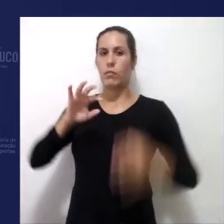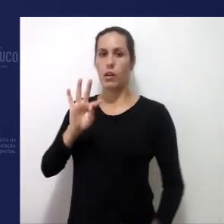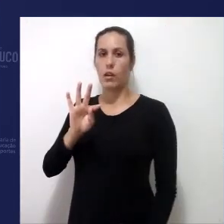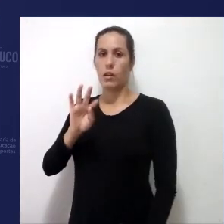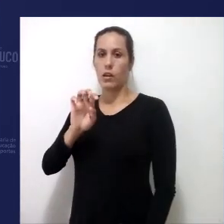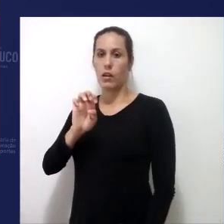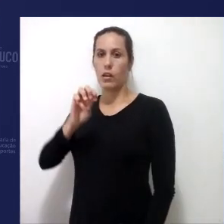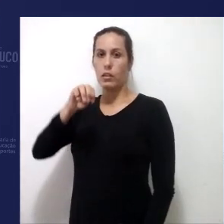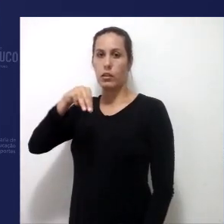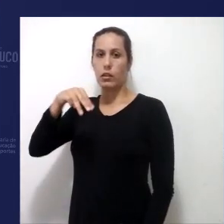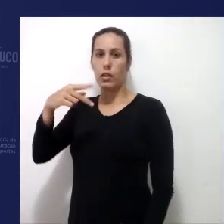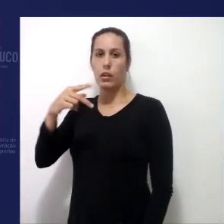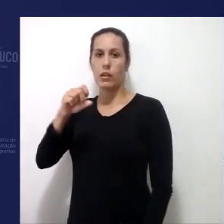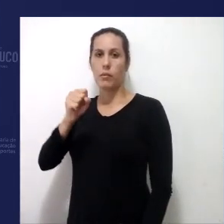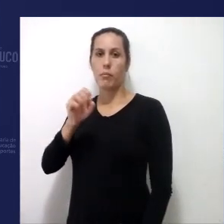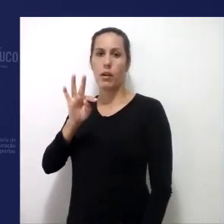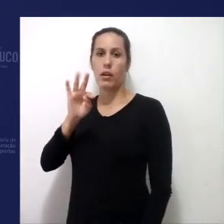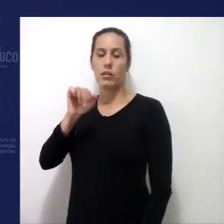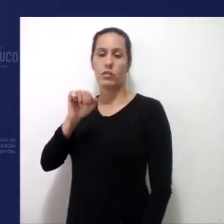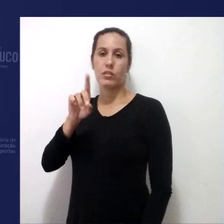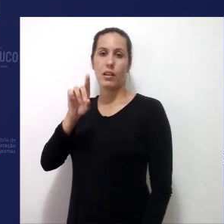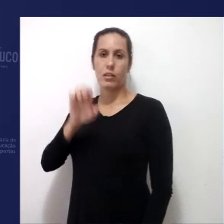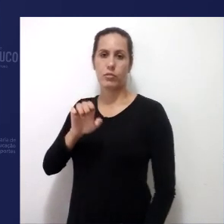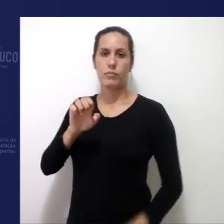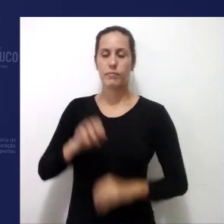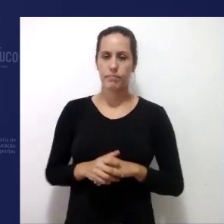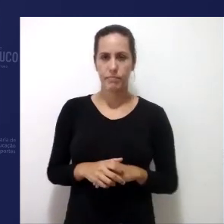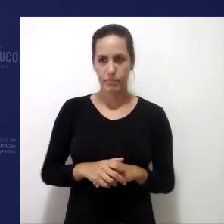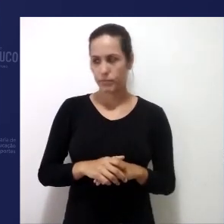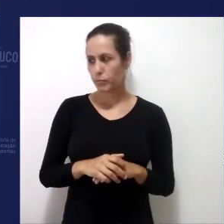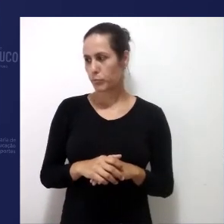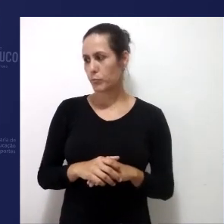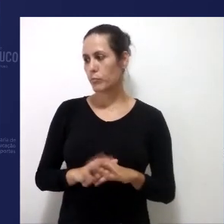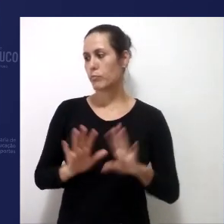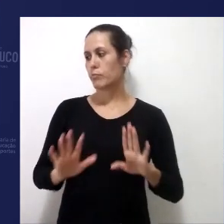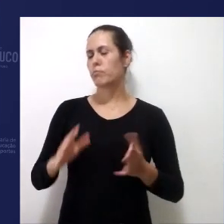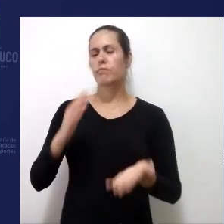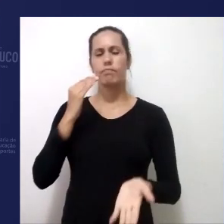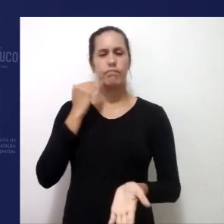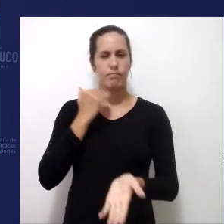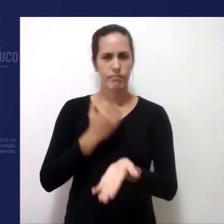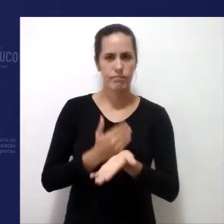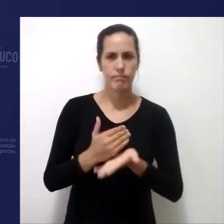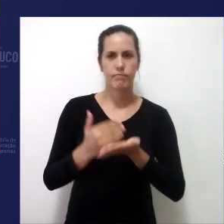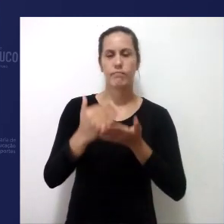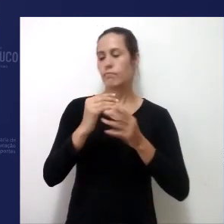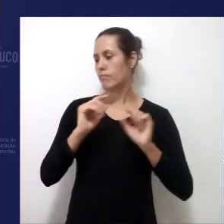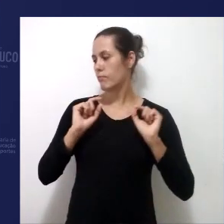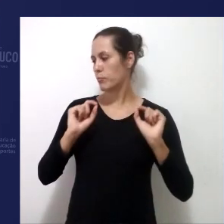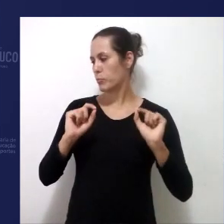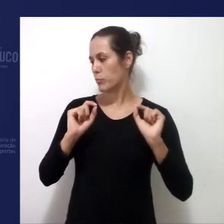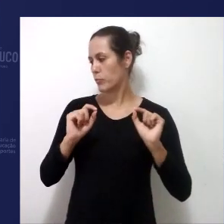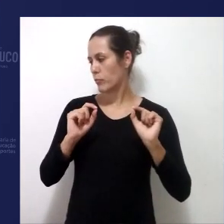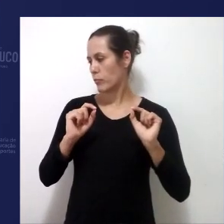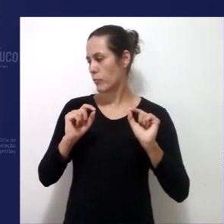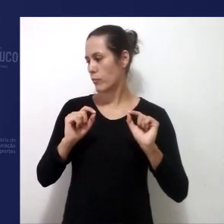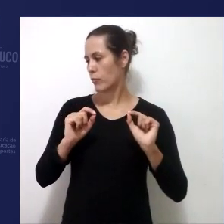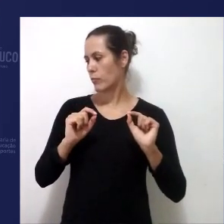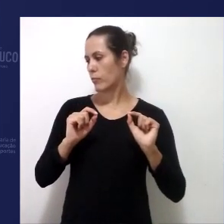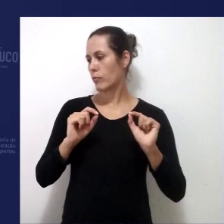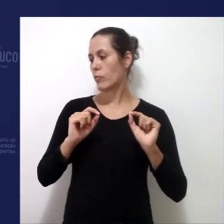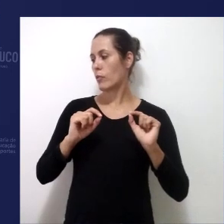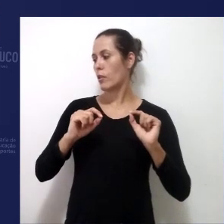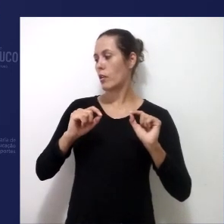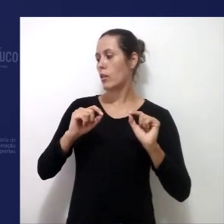que interessante, né? Em relação à questão da altocumulos. Continuando na telinha, a gente tem as